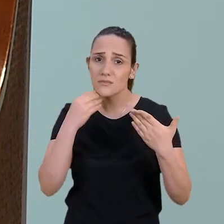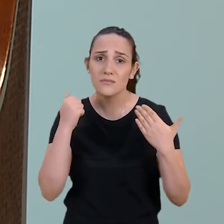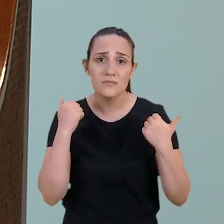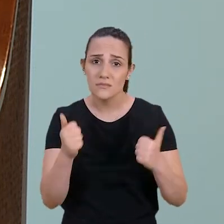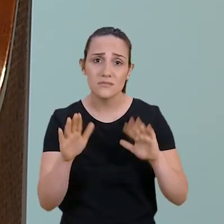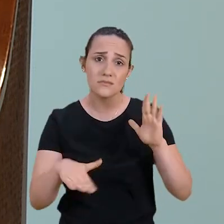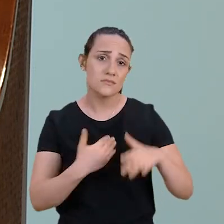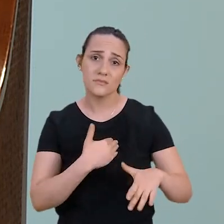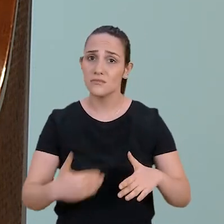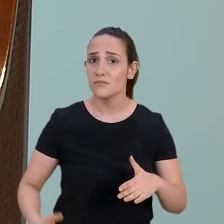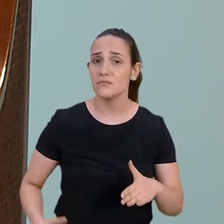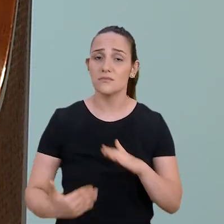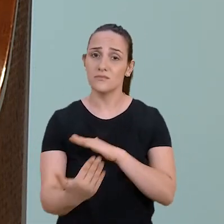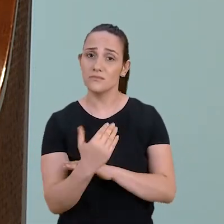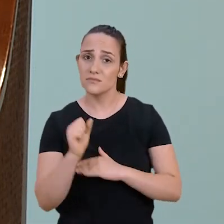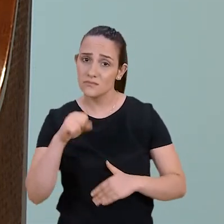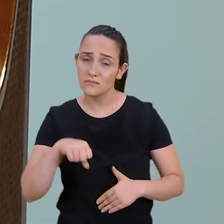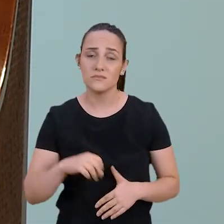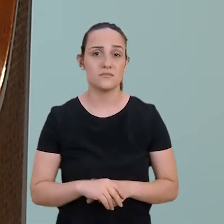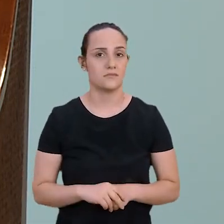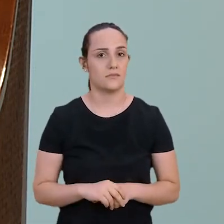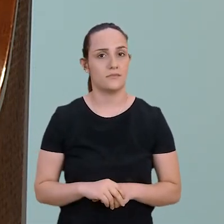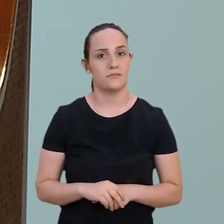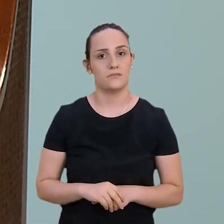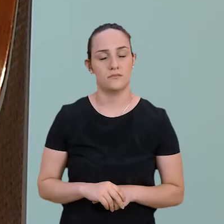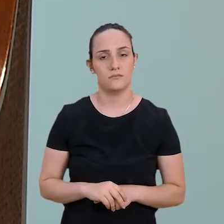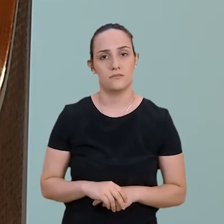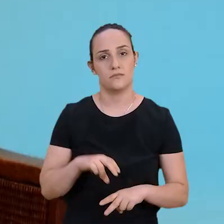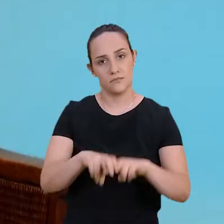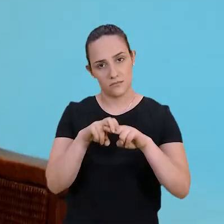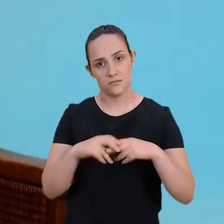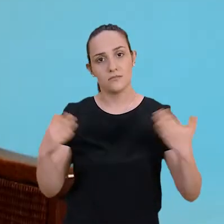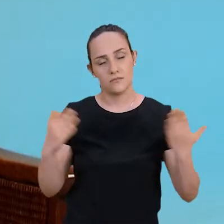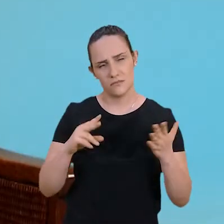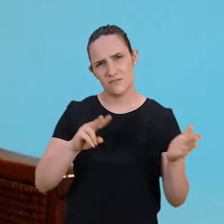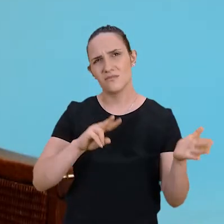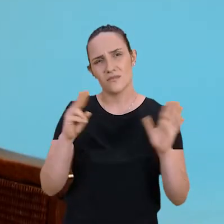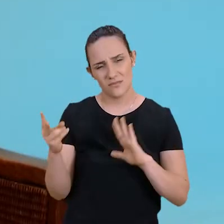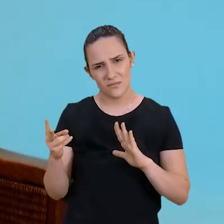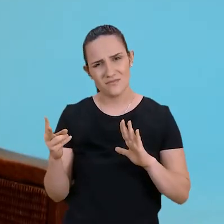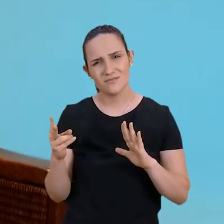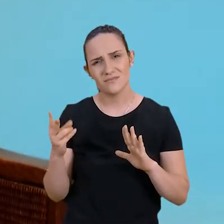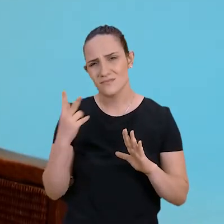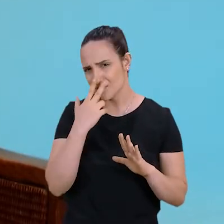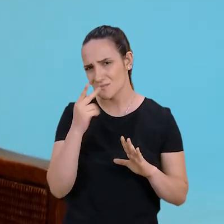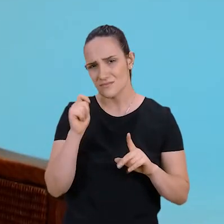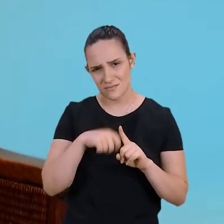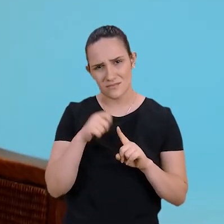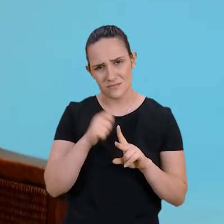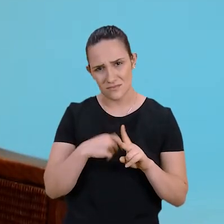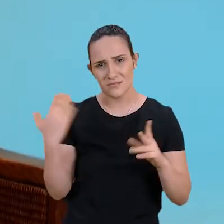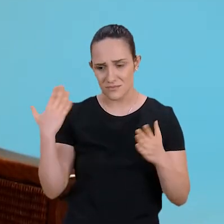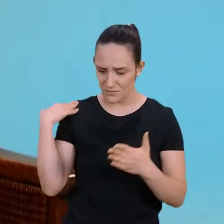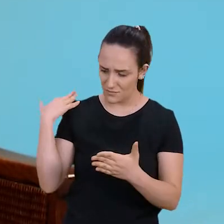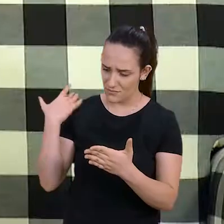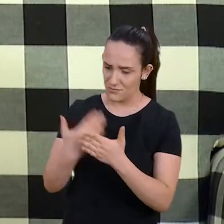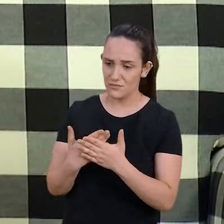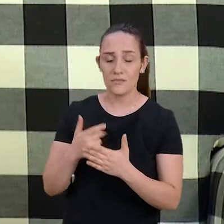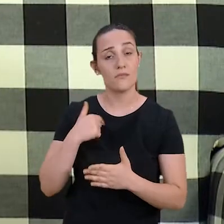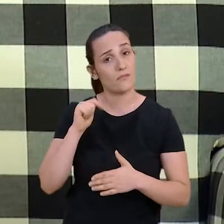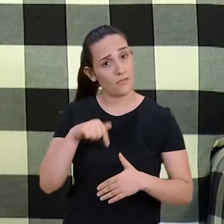do poder público abrir as portas para a gente. Então, essa semana, por exemplo, esses 2 últimos meses, a